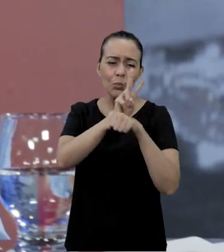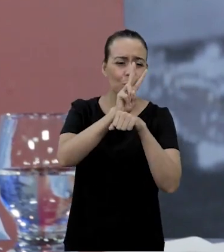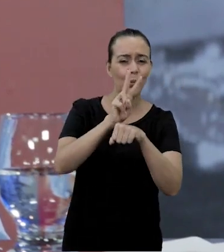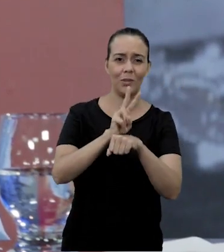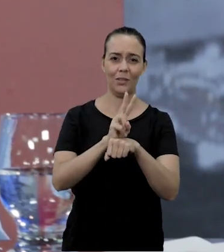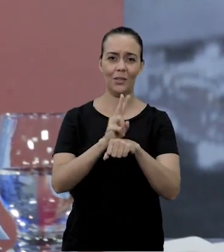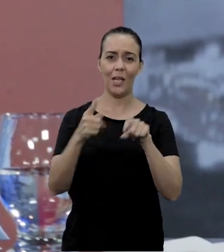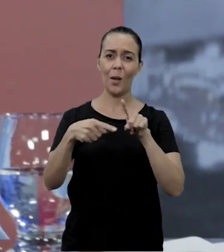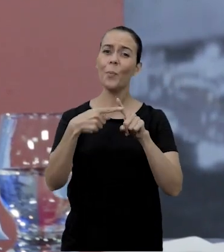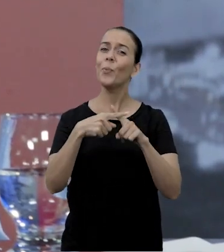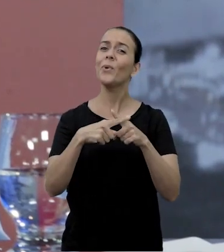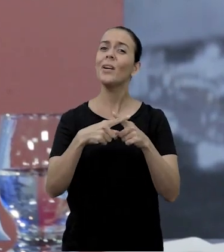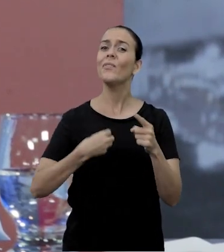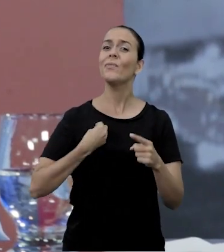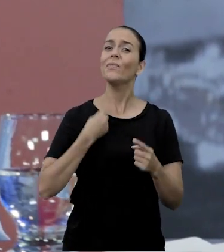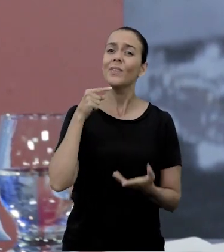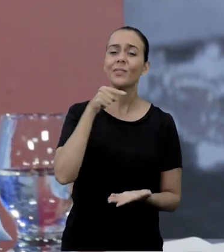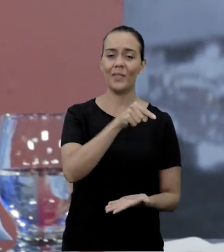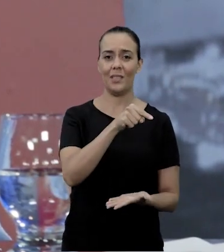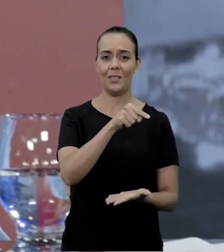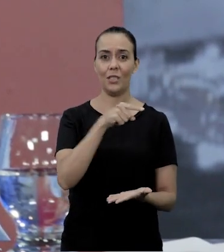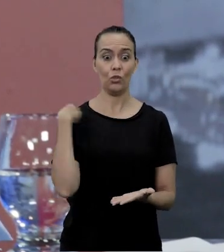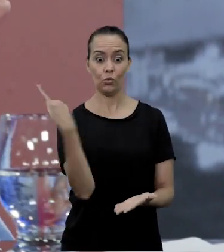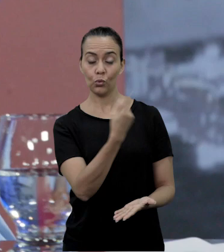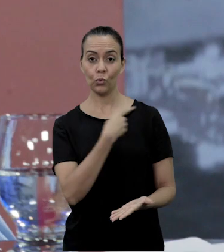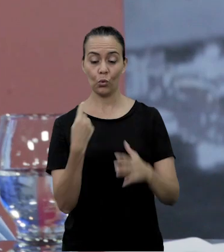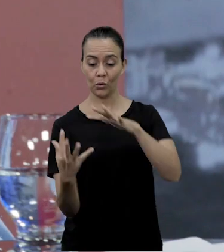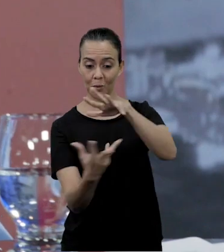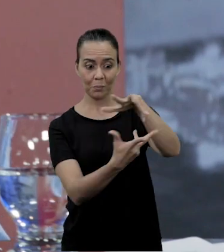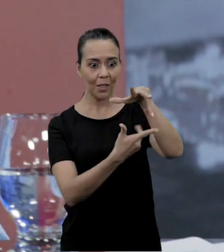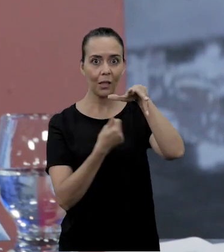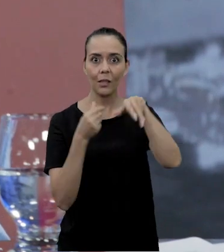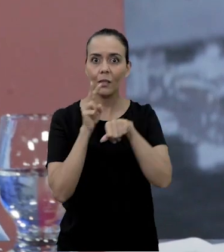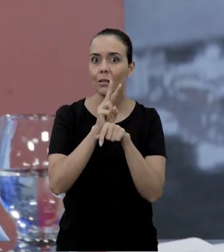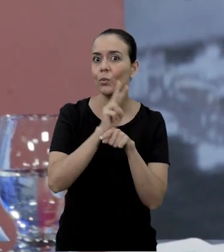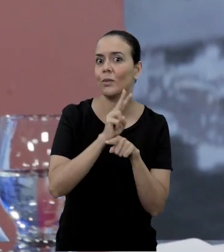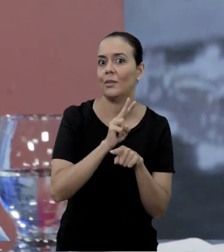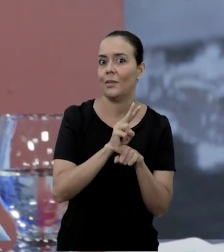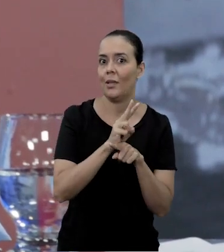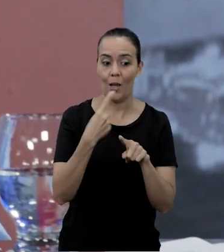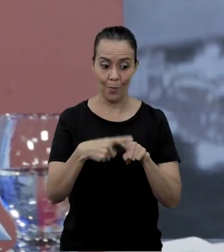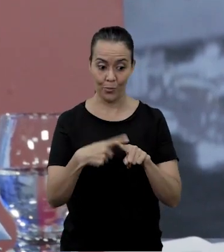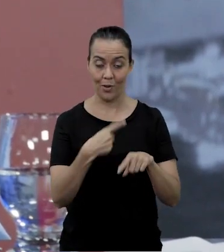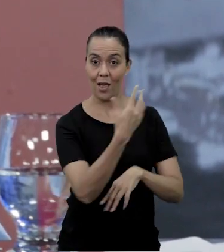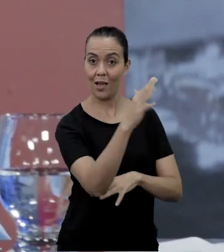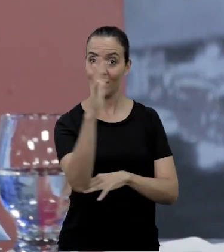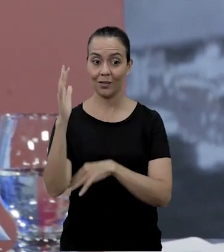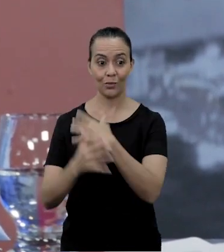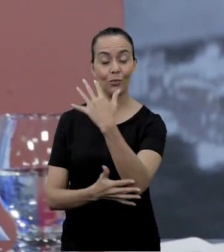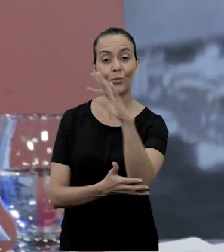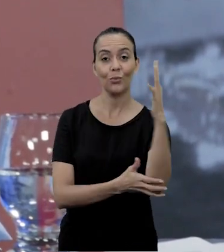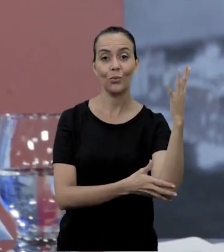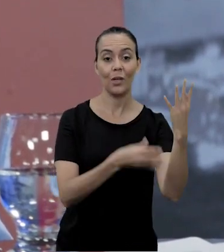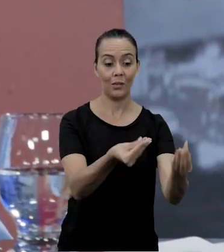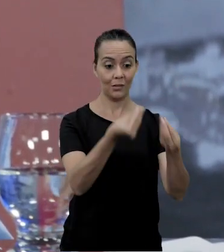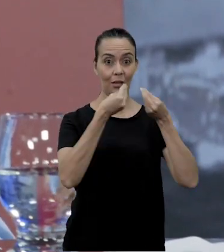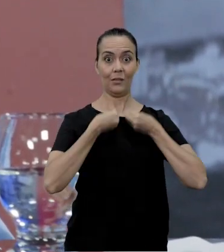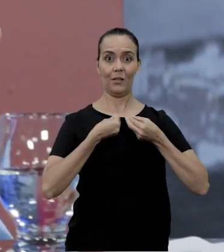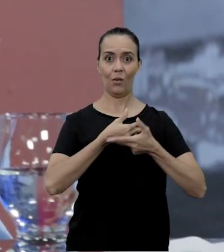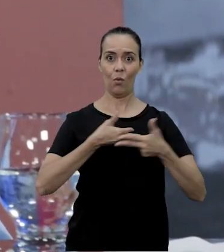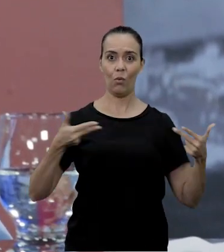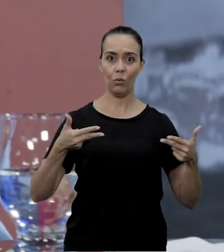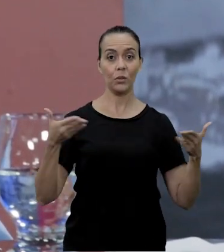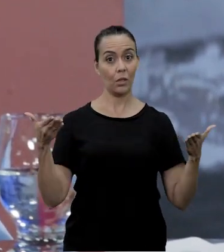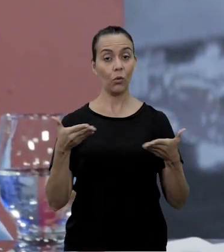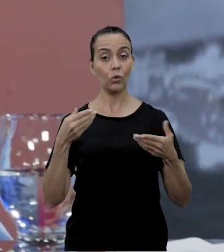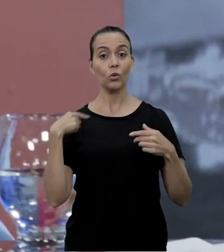casa. E como nós cuidamos do planeta? Porque nós usamos os serviços que a natureza oferece, os chamados